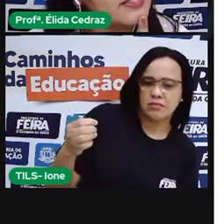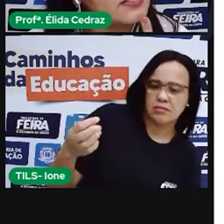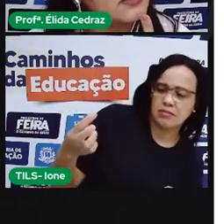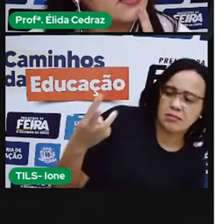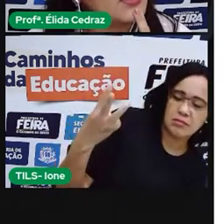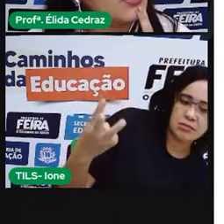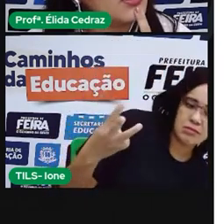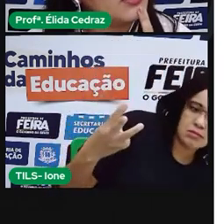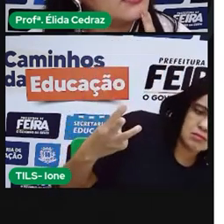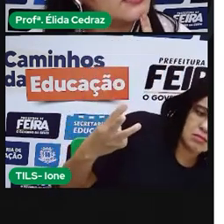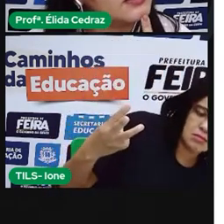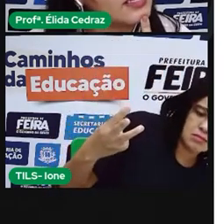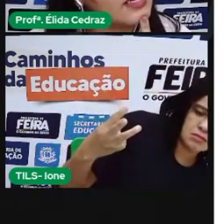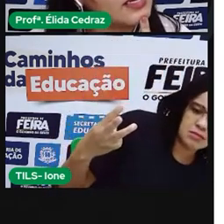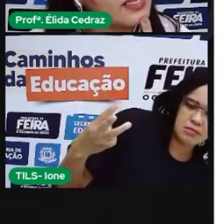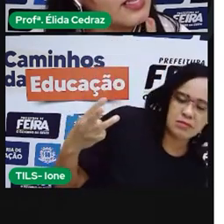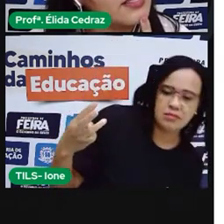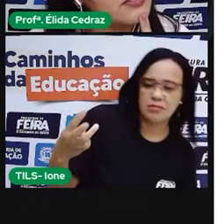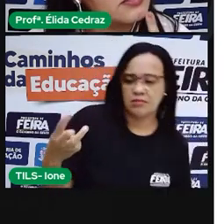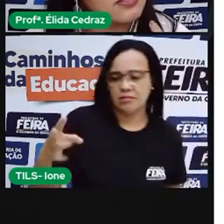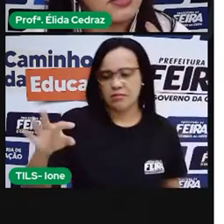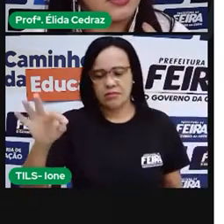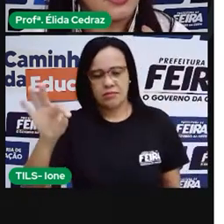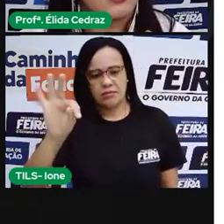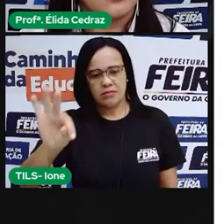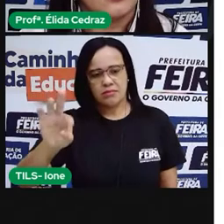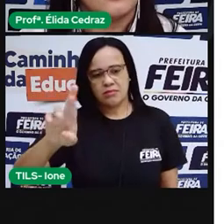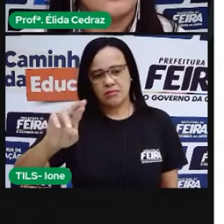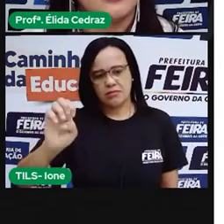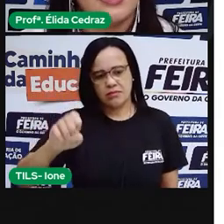três. Ó, três.